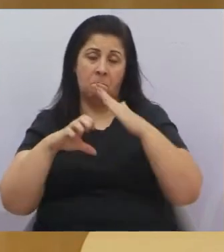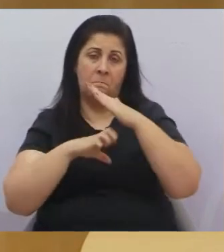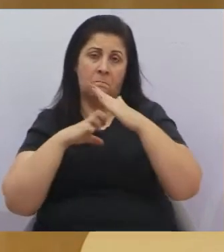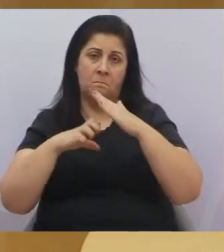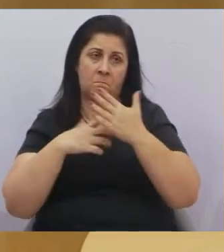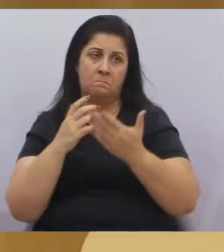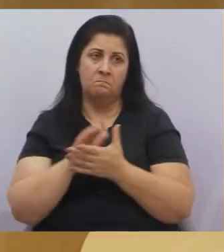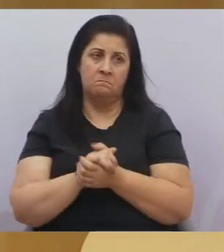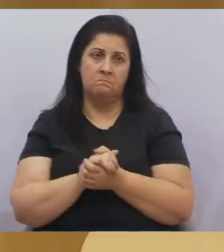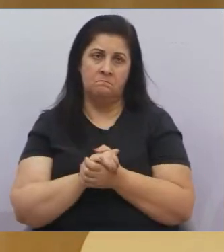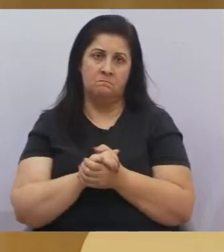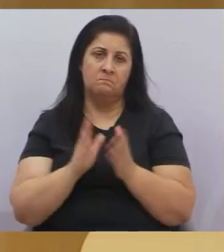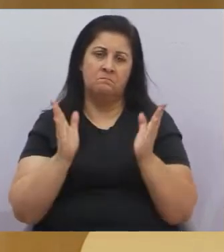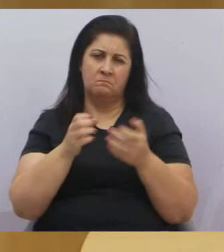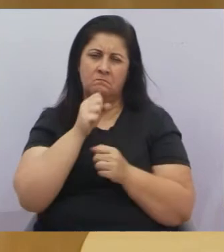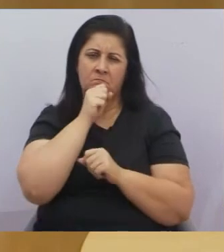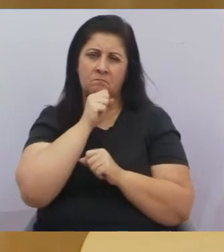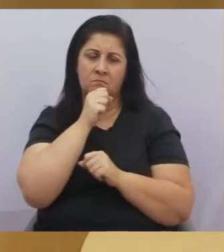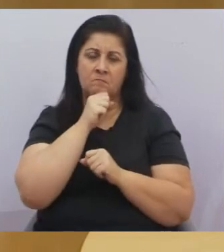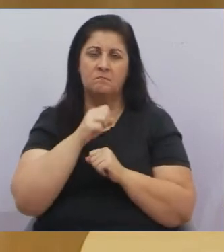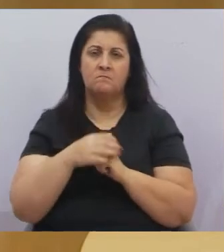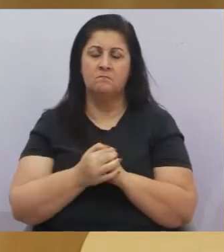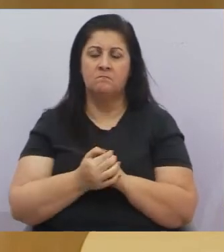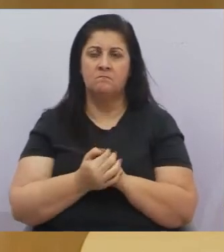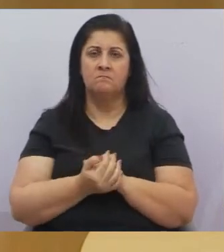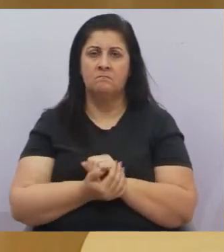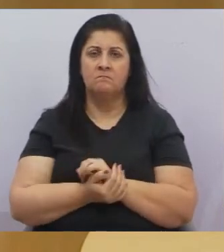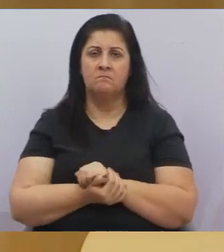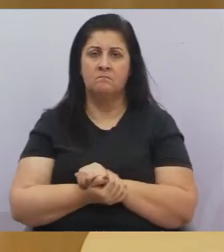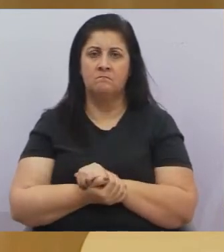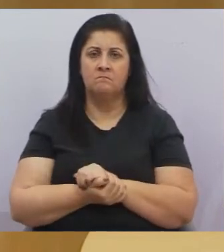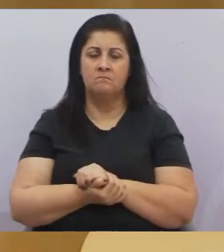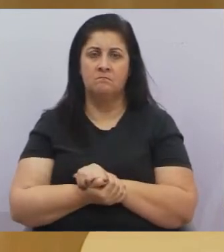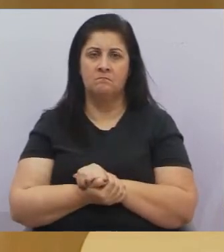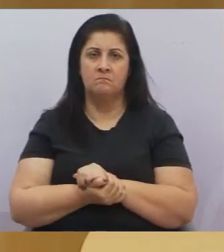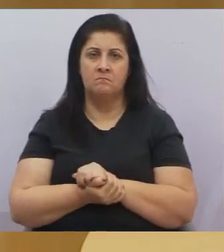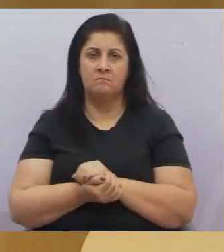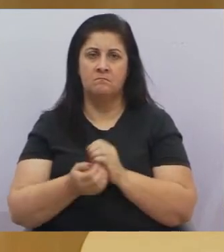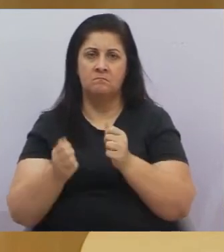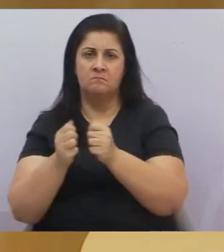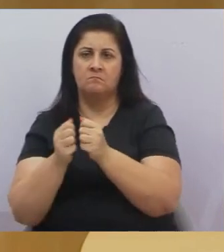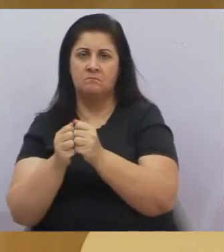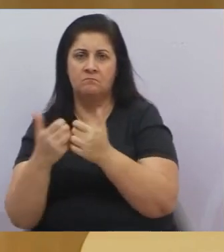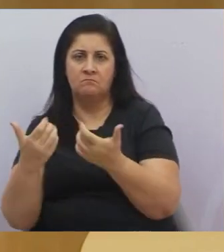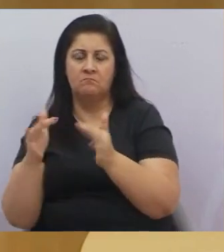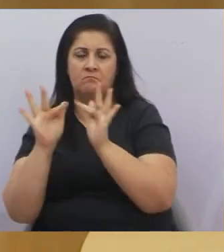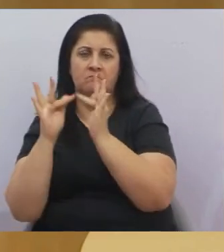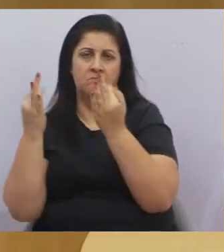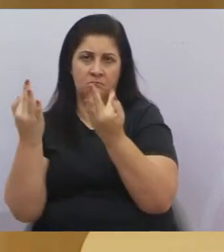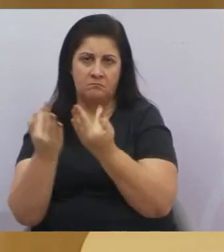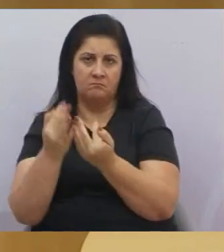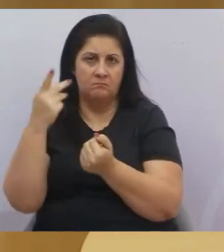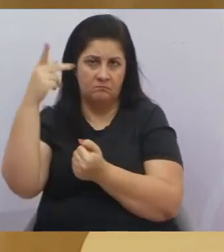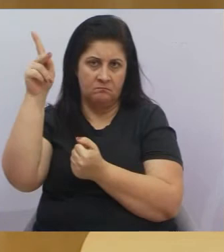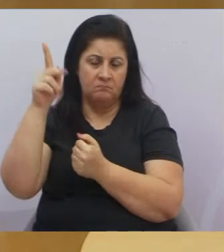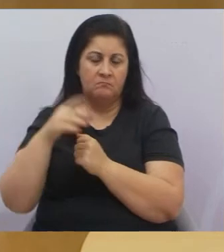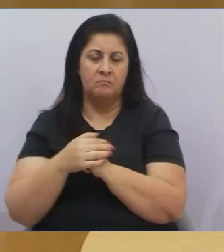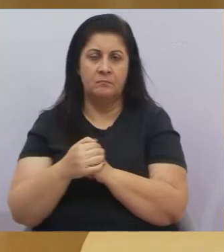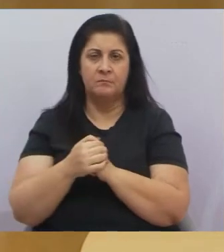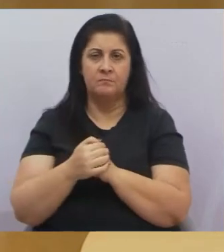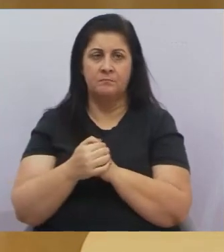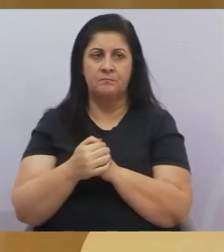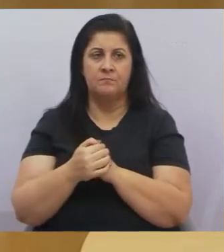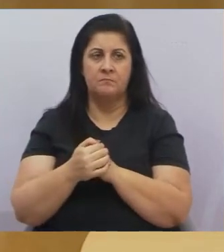já estar bem de idade, Dona Elma, junto com Ricardinho e Alessandra, a sua